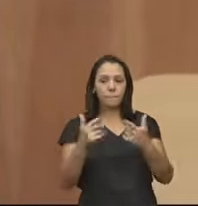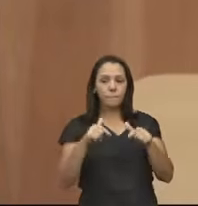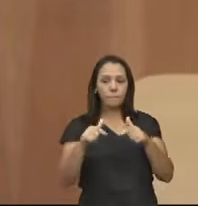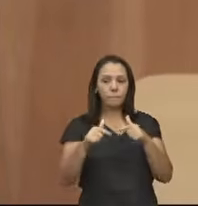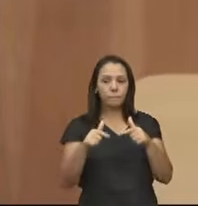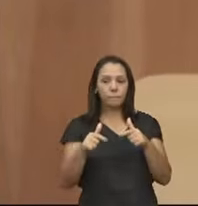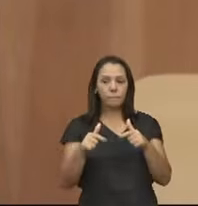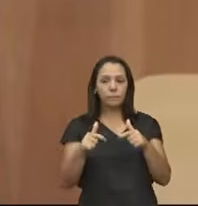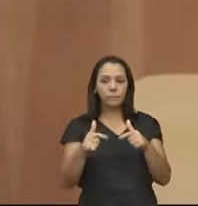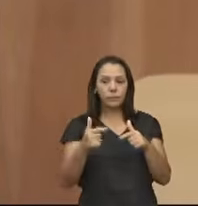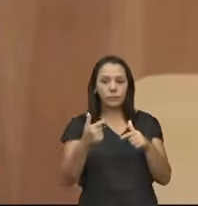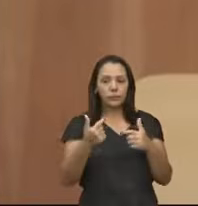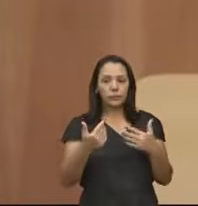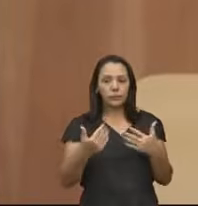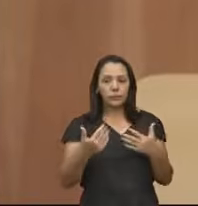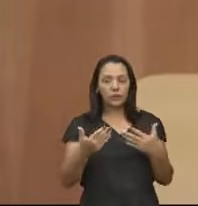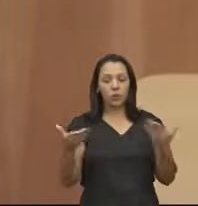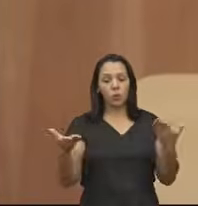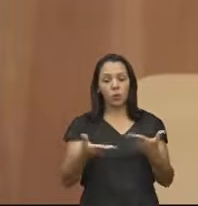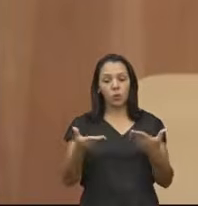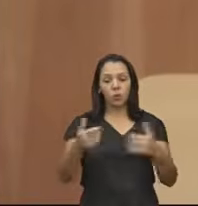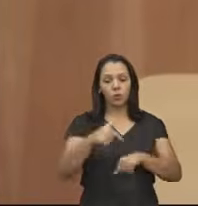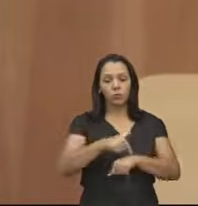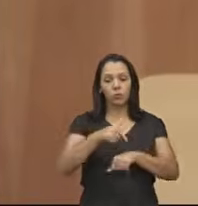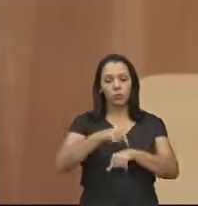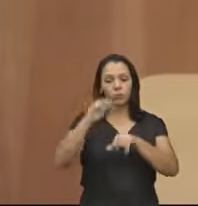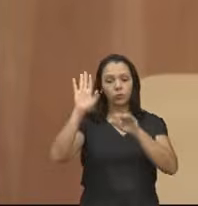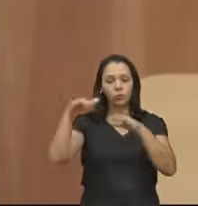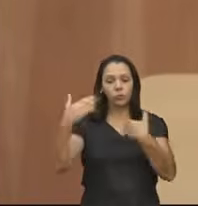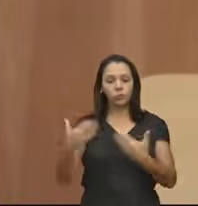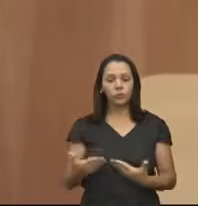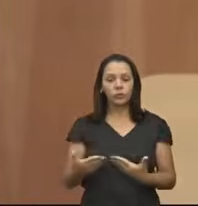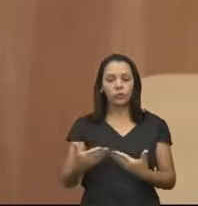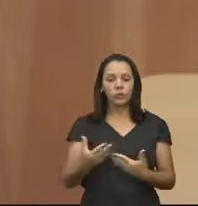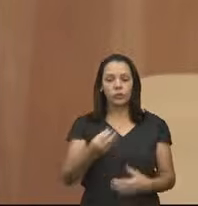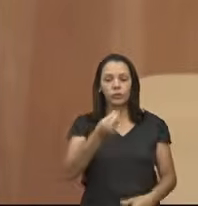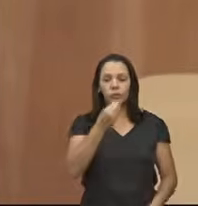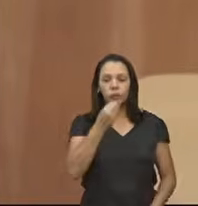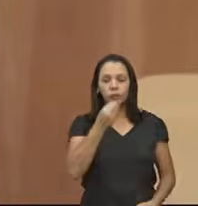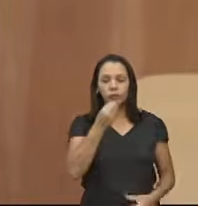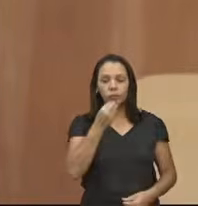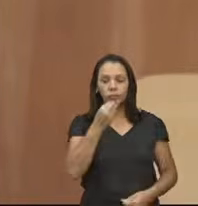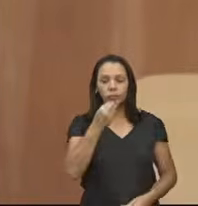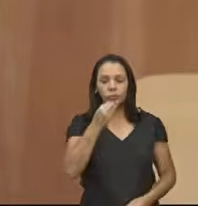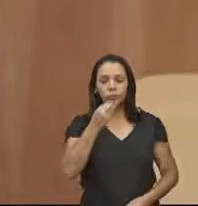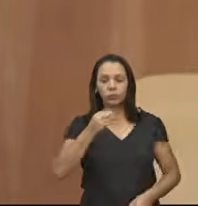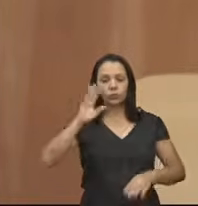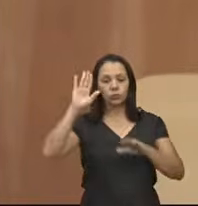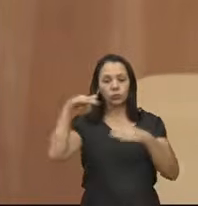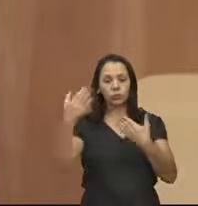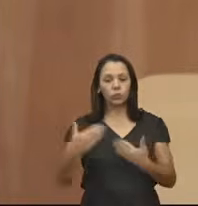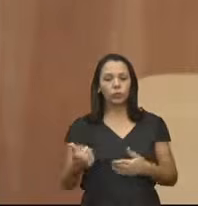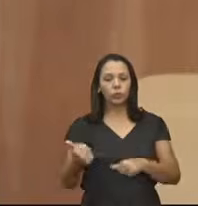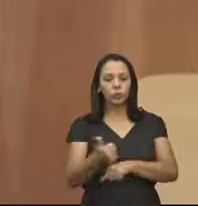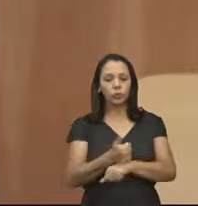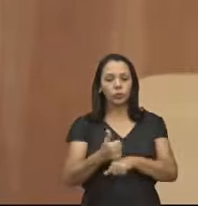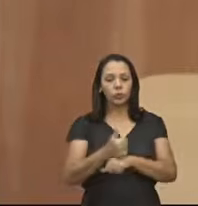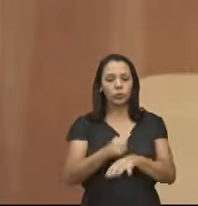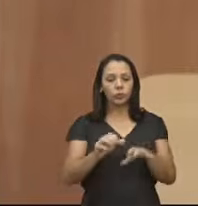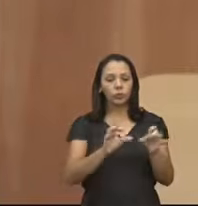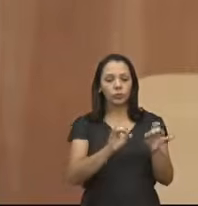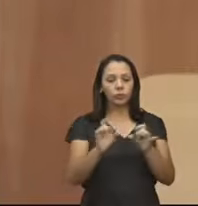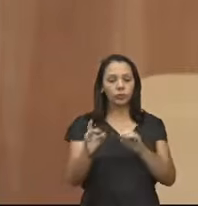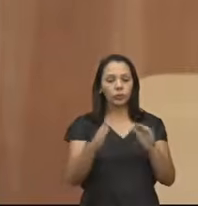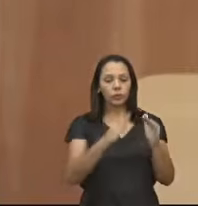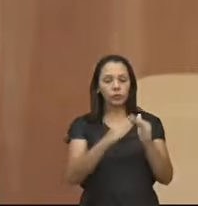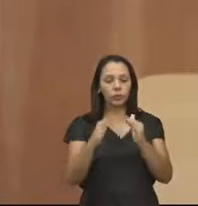hoje, no momento em que nós homenageamos, né, a oportunidade de homenagear um corretor de imóveis, queria trazer também